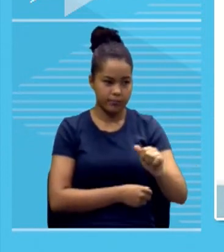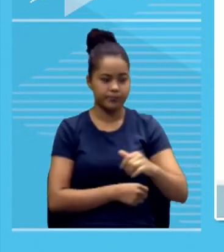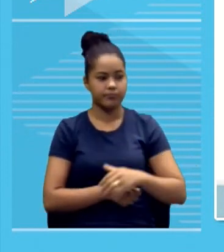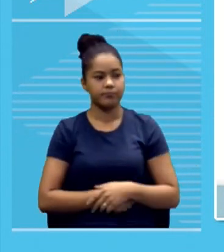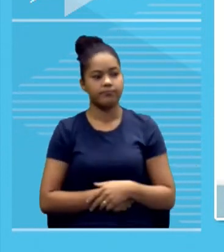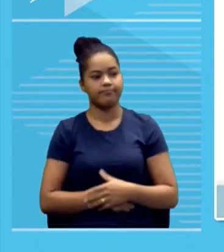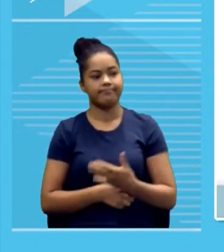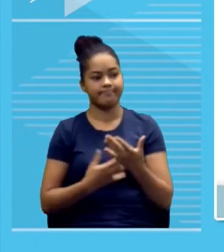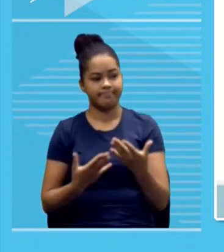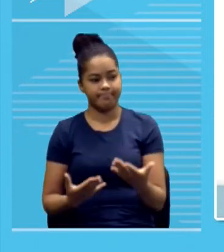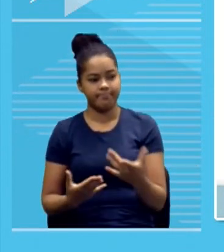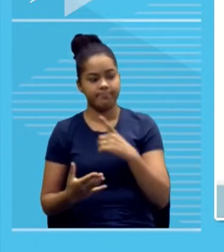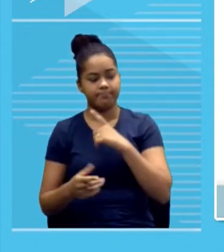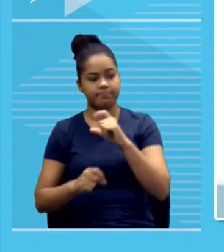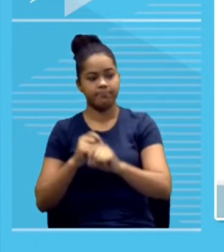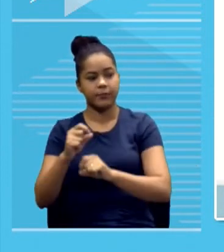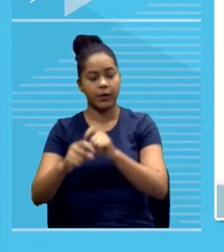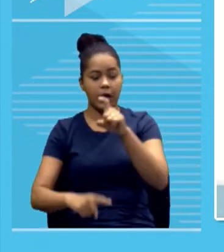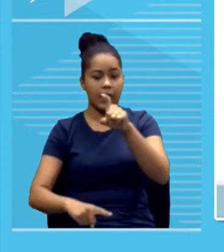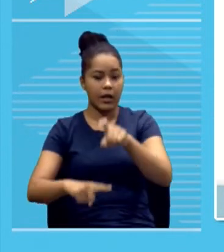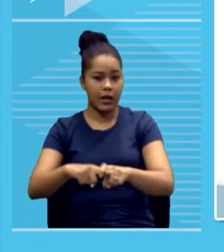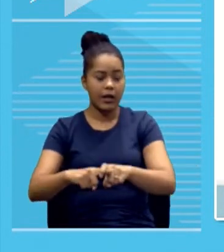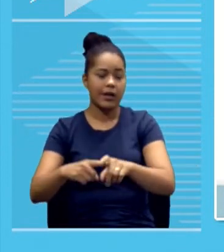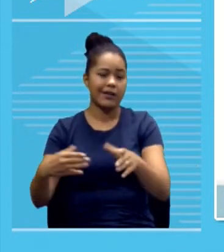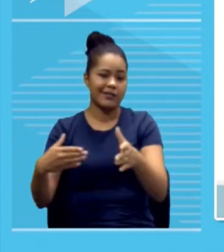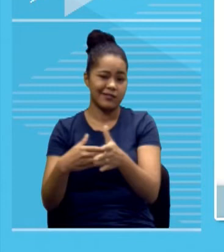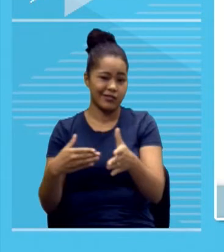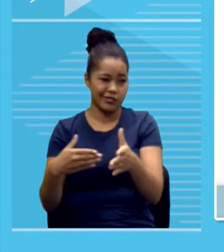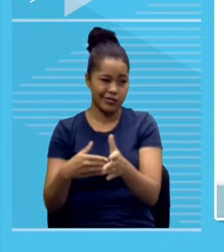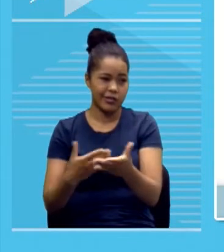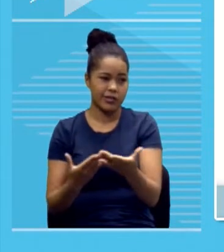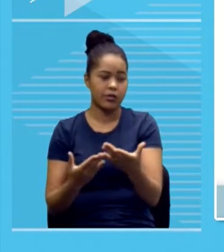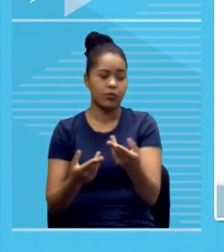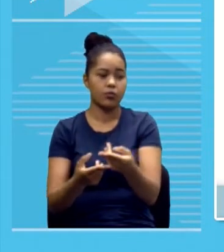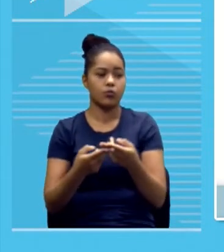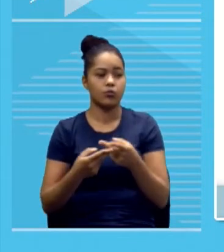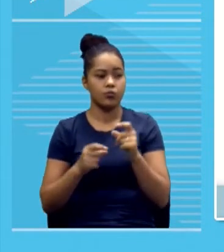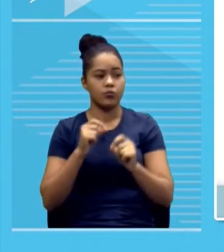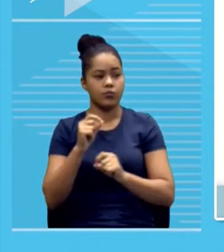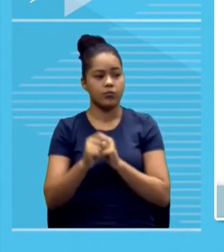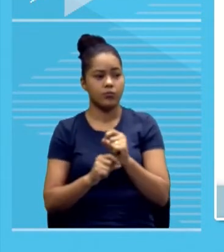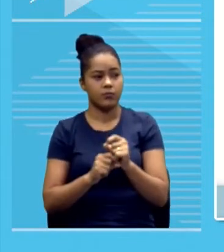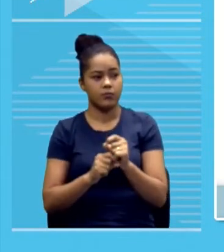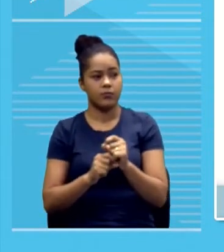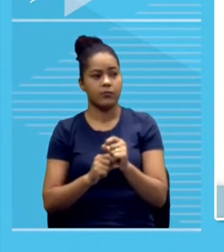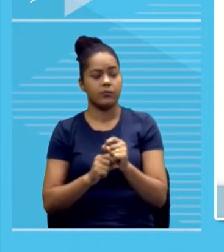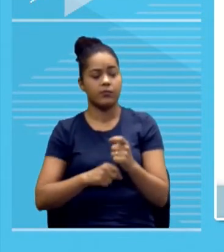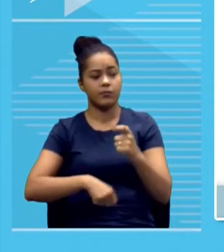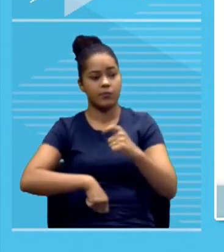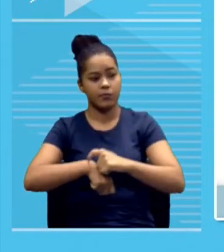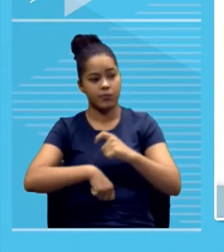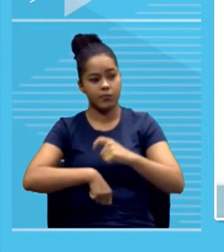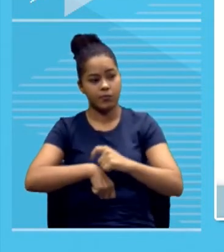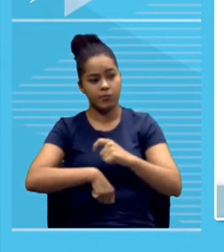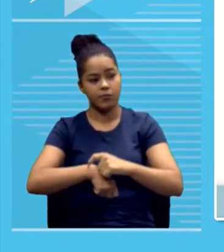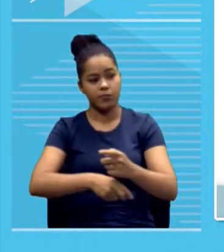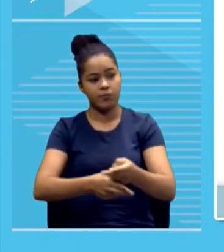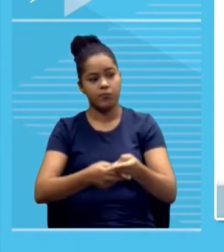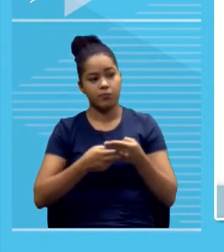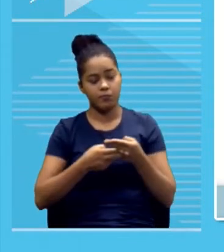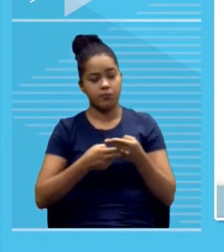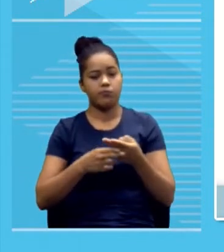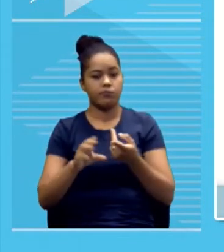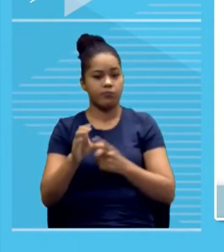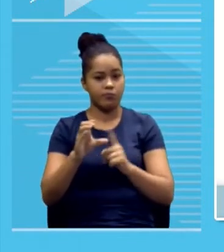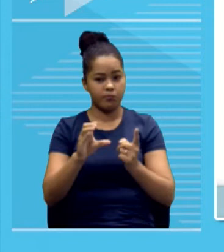resistor deveria ter para que, suportando a mesma tensão da associação, seja percorrido pela mesma intensidade da corrente